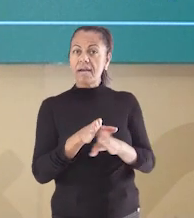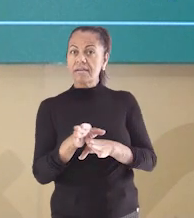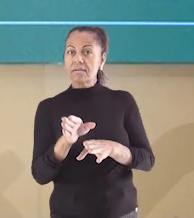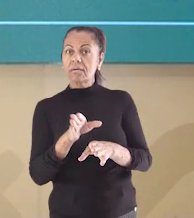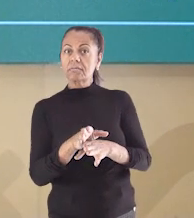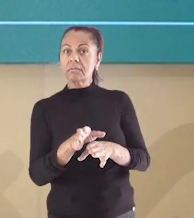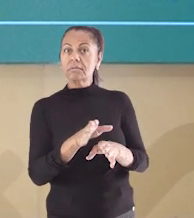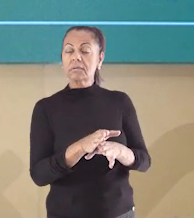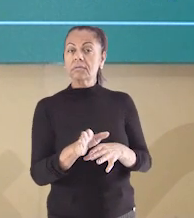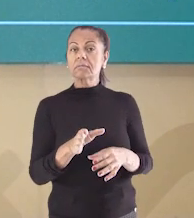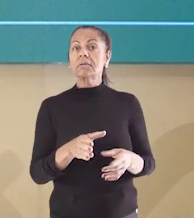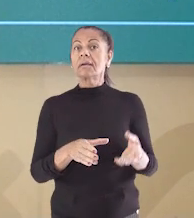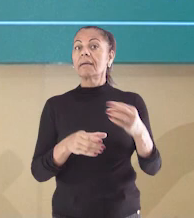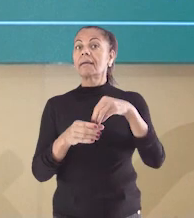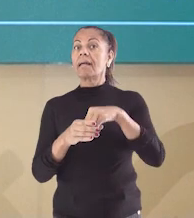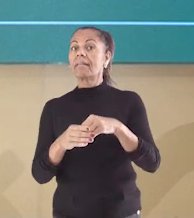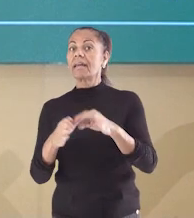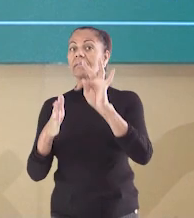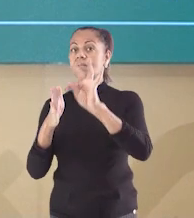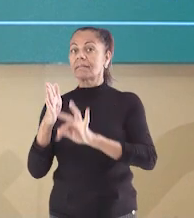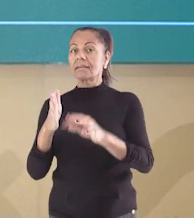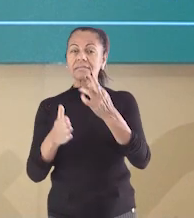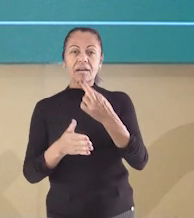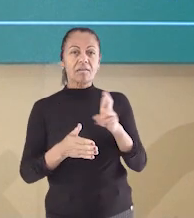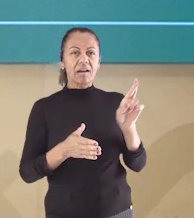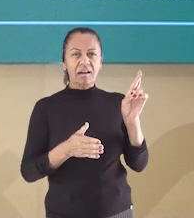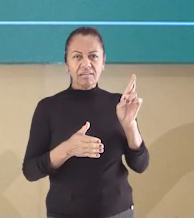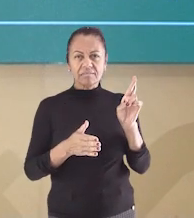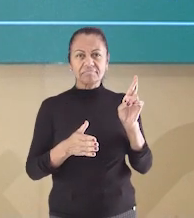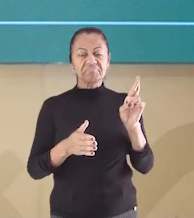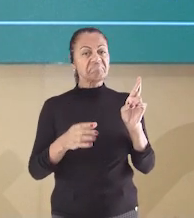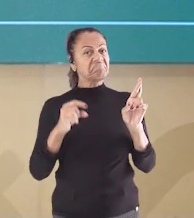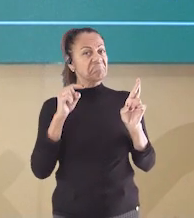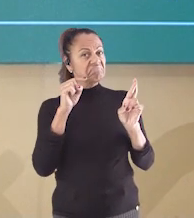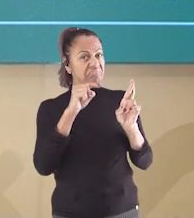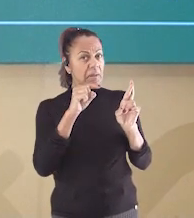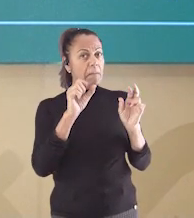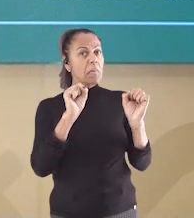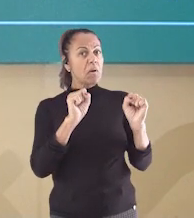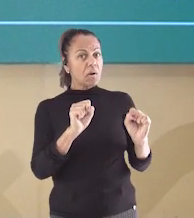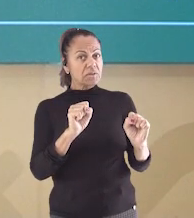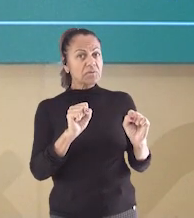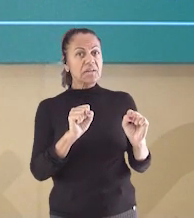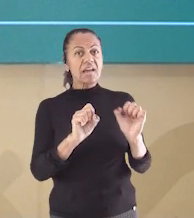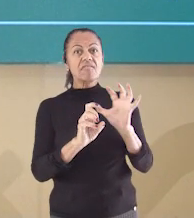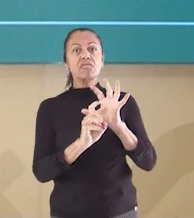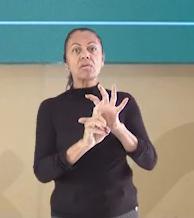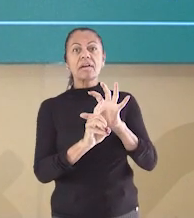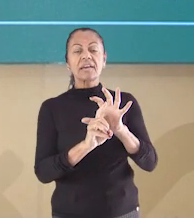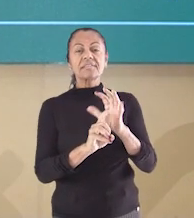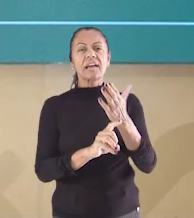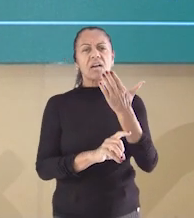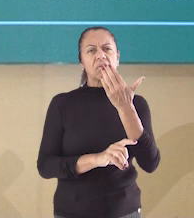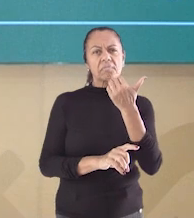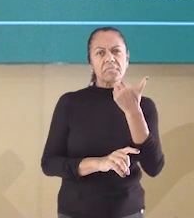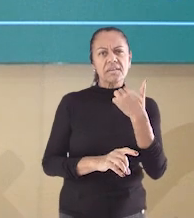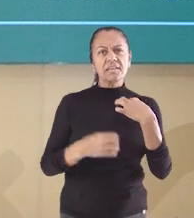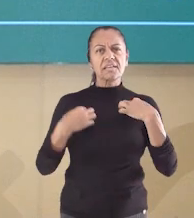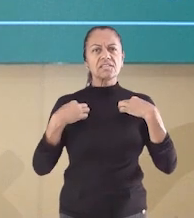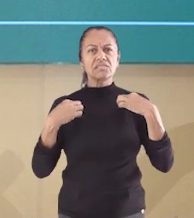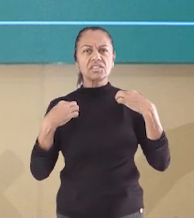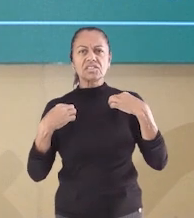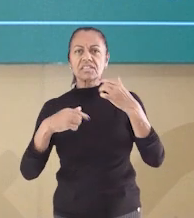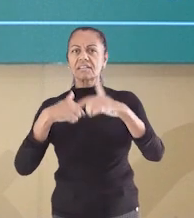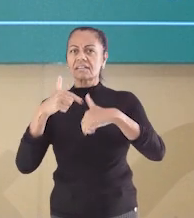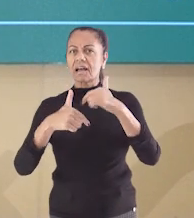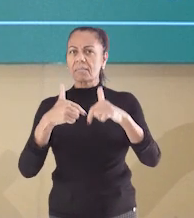por princípios expostos nos textos sagrados. A religião pode influenciar na maneira de se alimentar, de se vestir